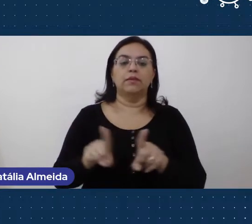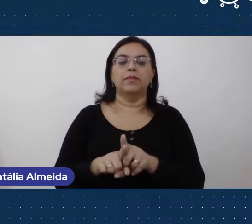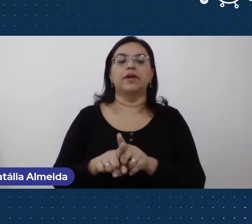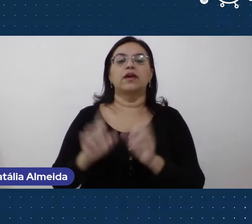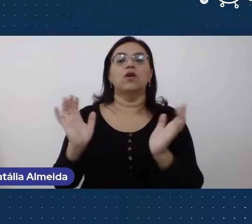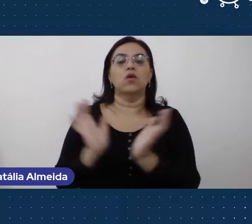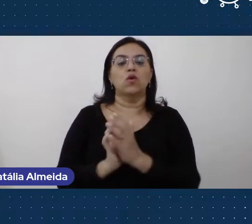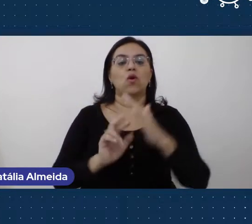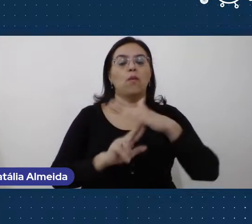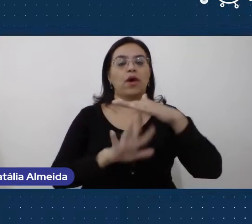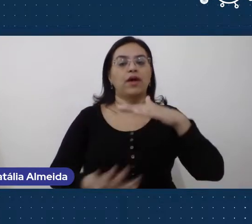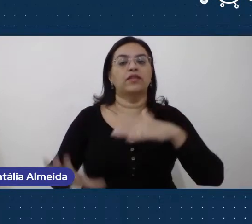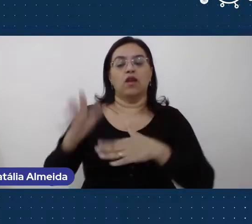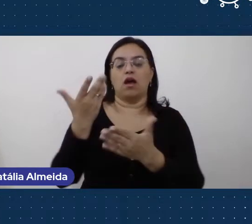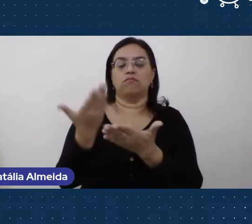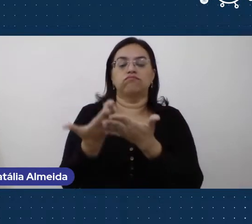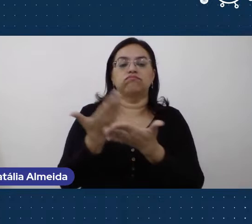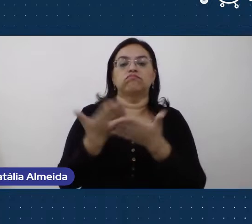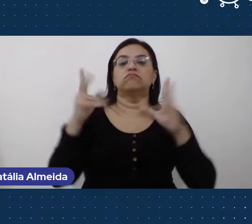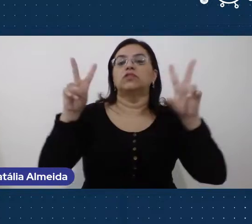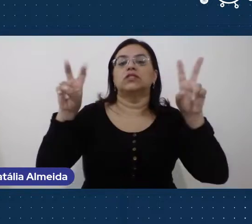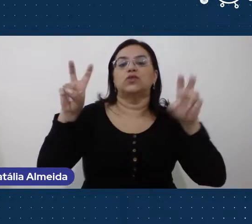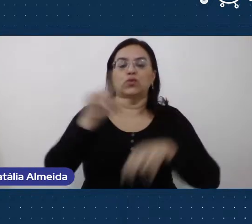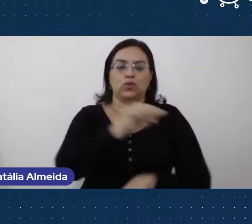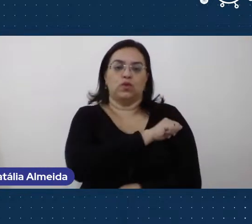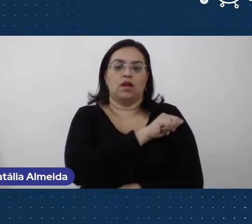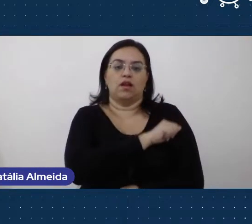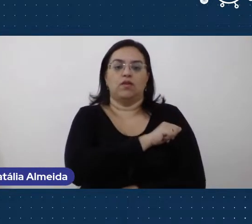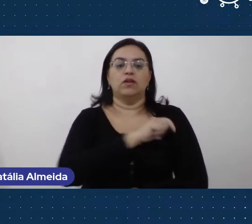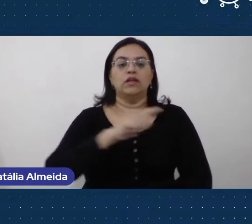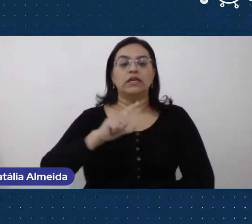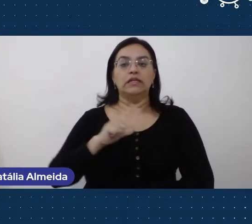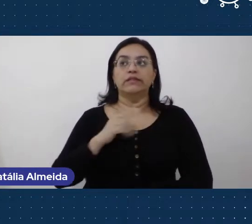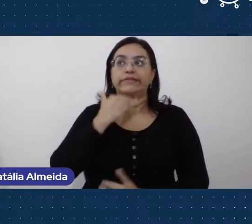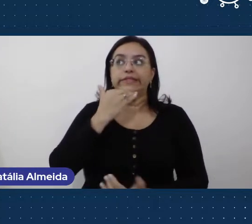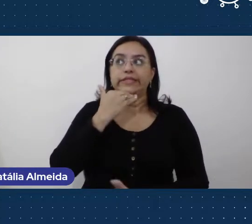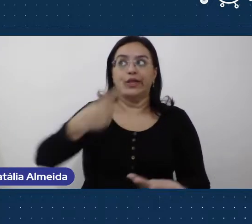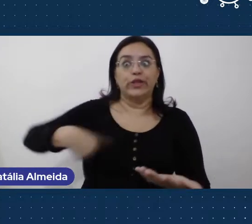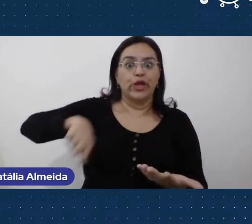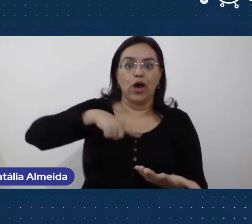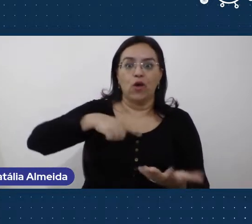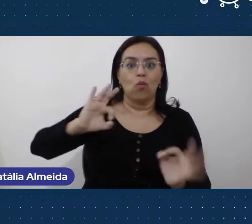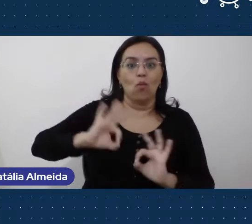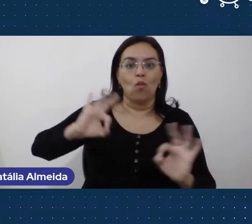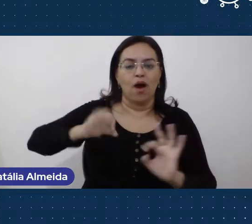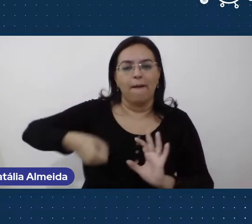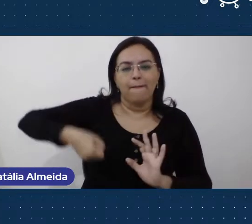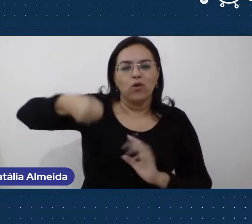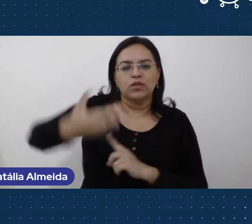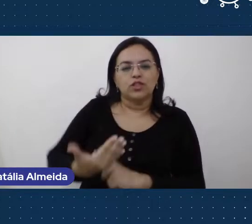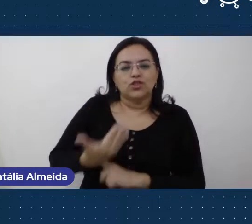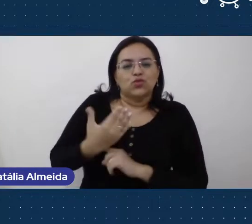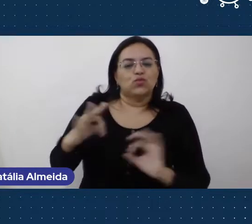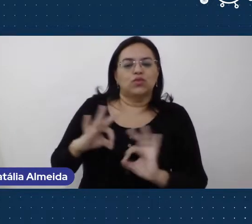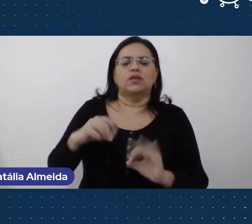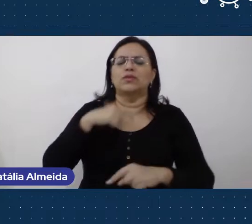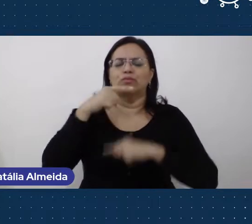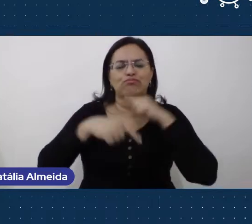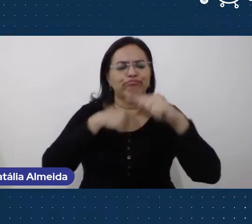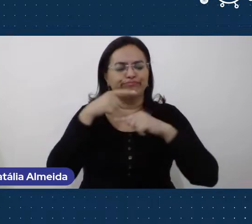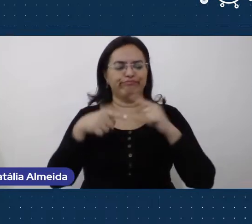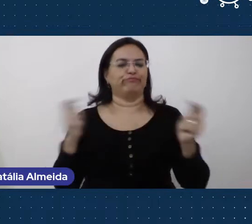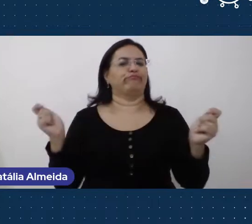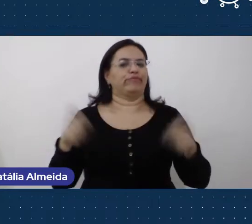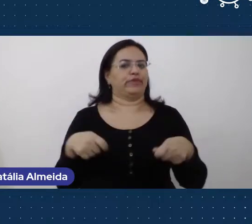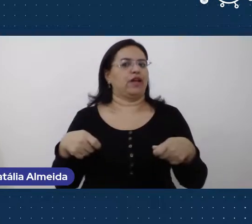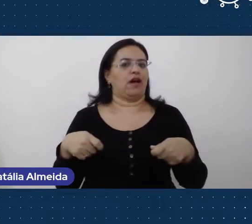Estudantis, a PRAES, né? Sem os nossos projetos, sem os nossos bolsistas, ficaria muito difícil encaminhar, colocar para frente, assim, tanta